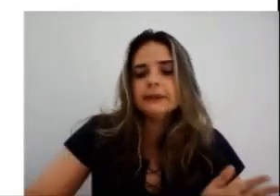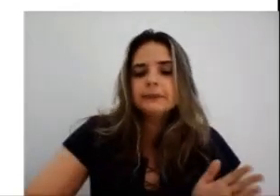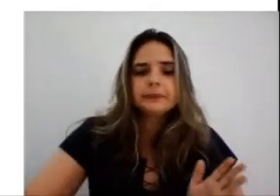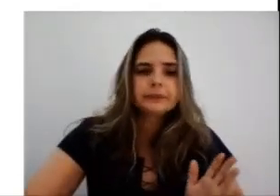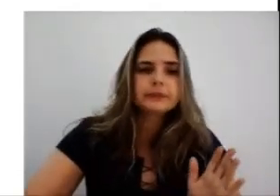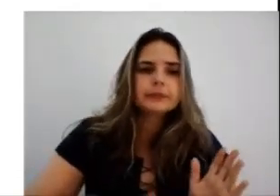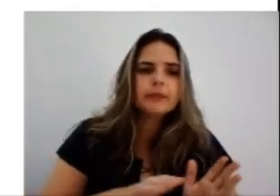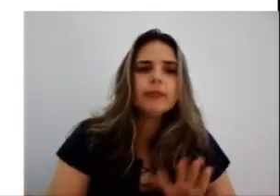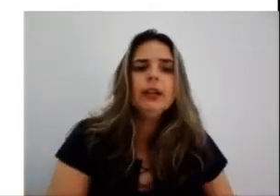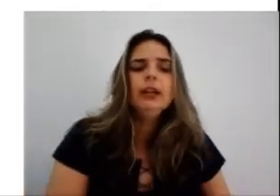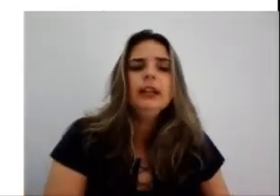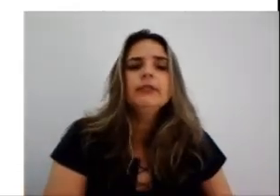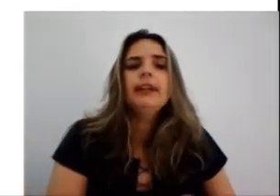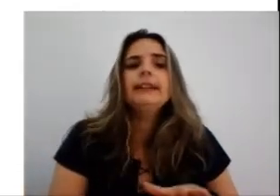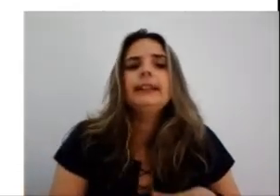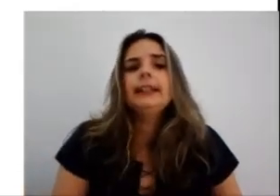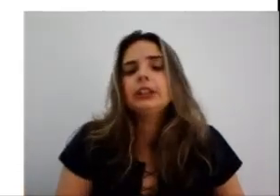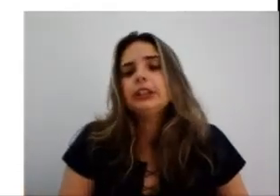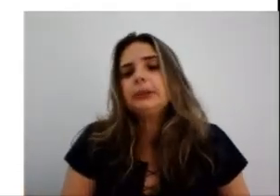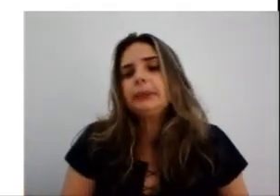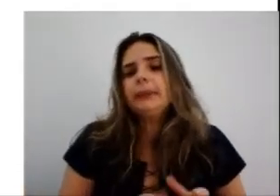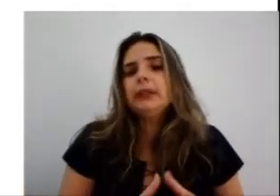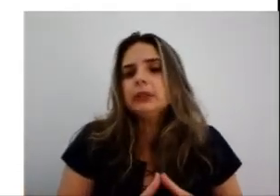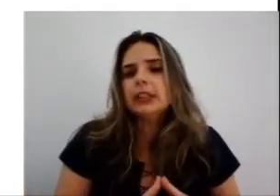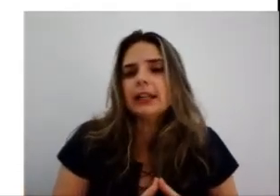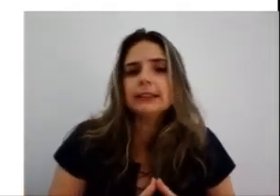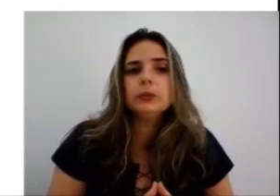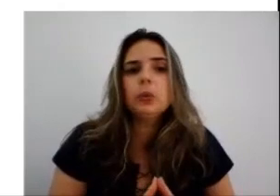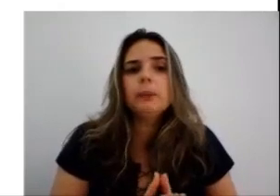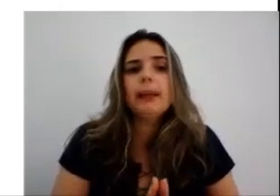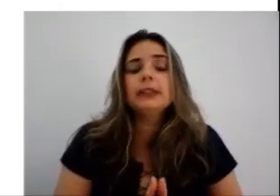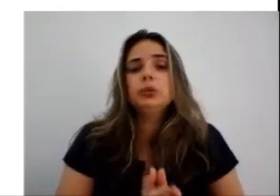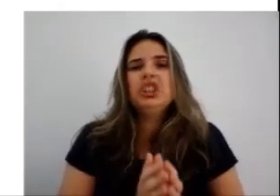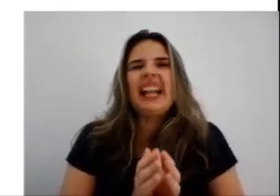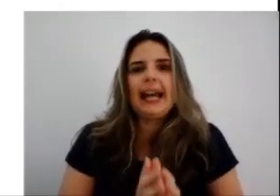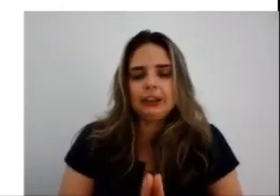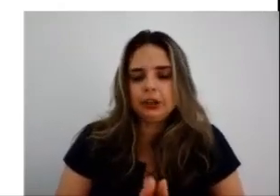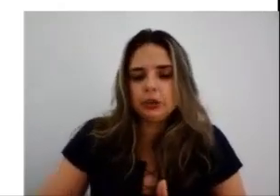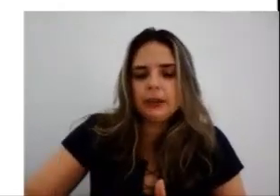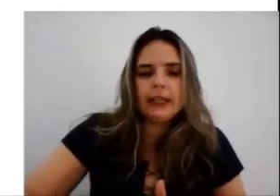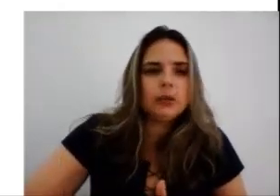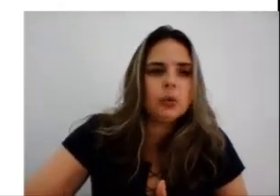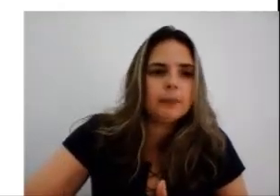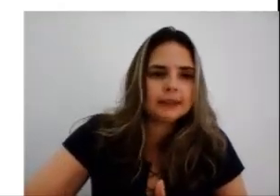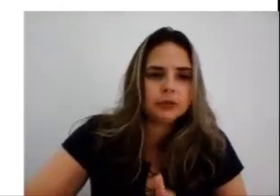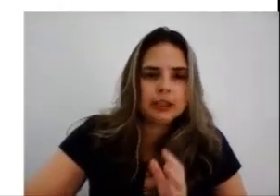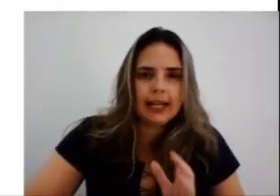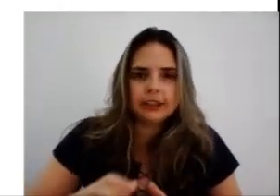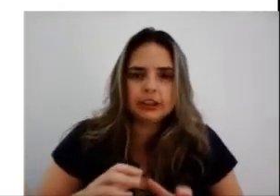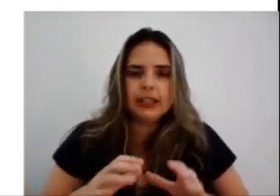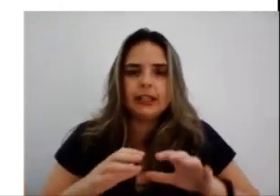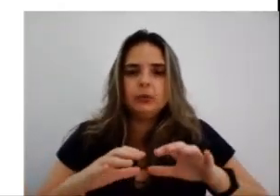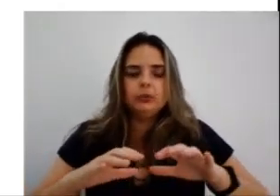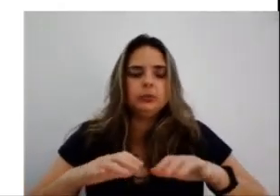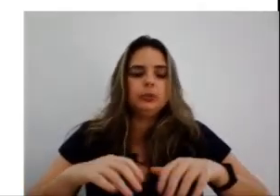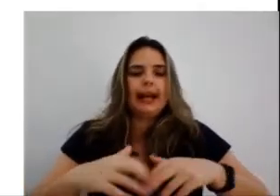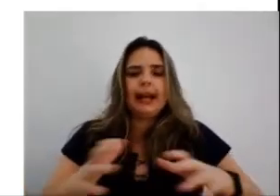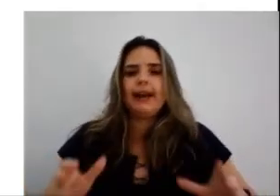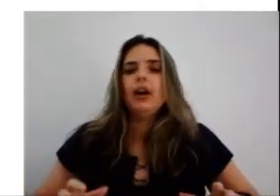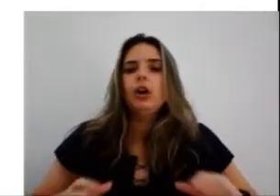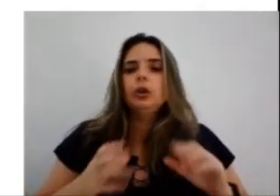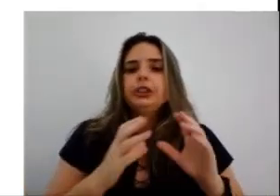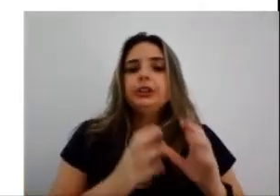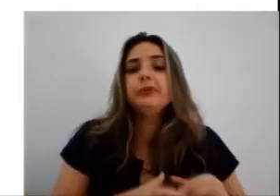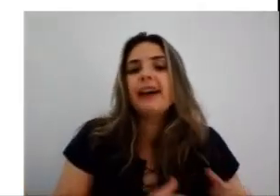né? Vai ter, gente, primeiro a instalação do complexo de Lages. O que era o complexo de Lages? Era um